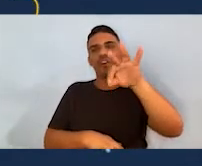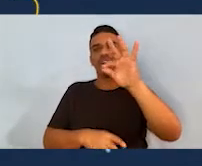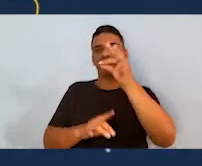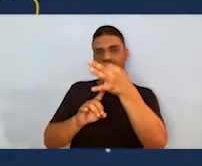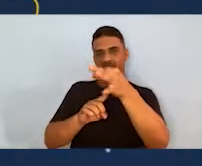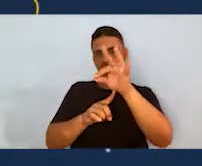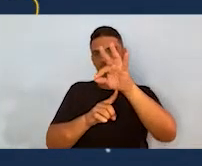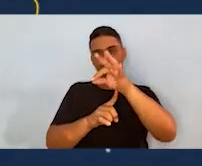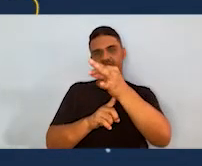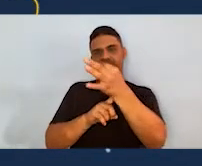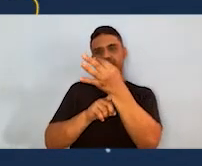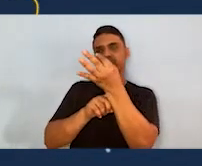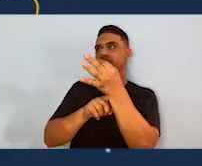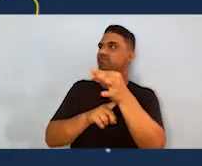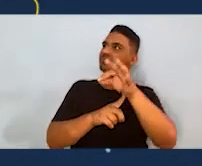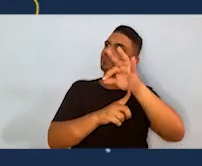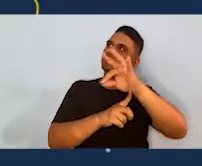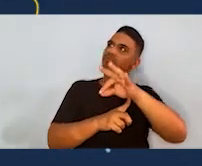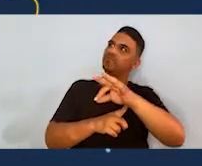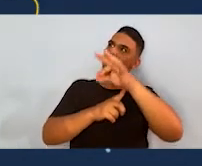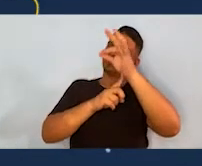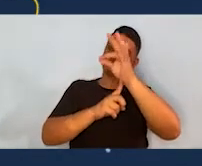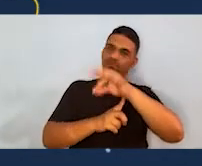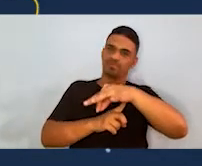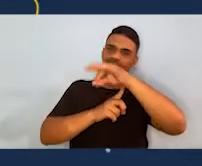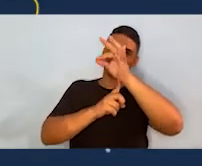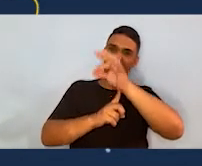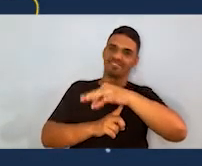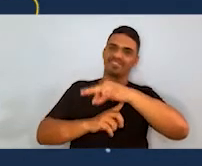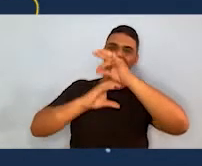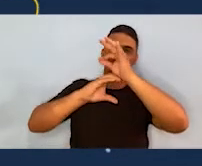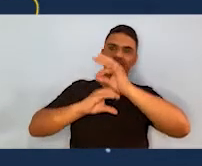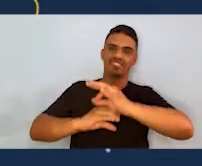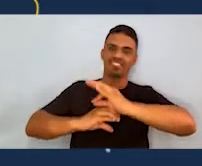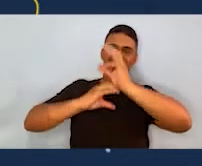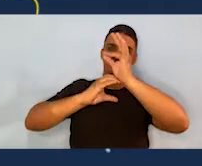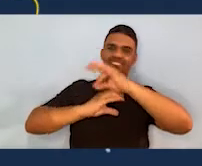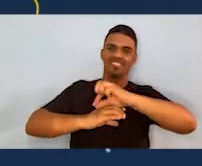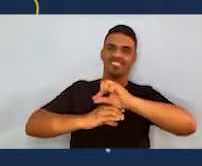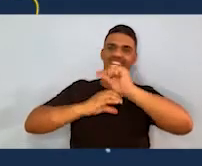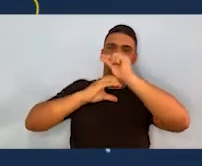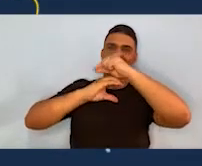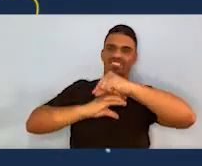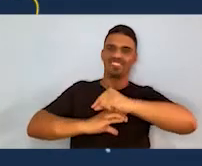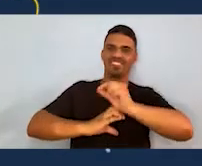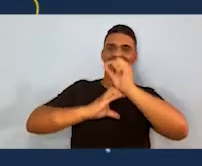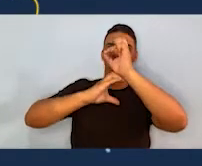E aqui também vai ter esse movimento da folhinha.